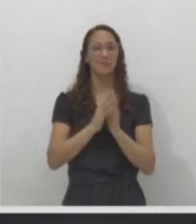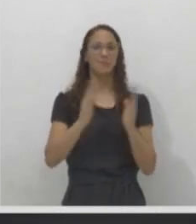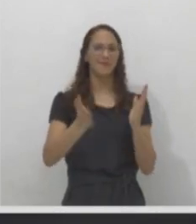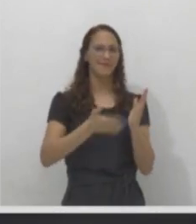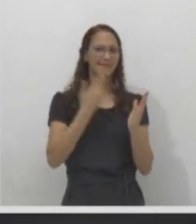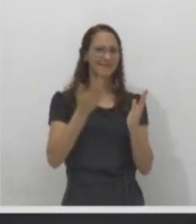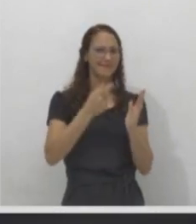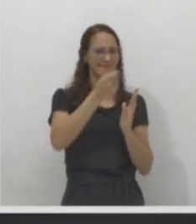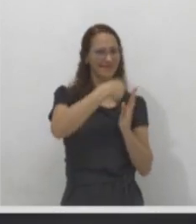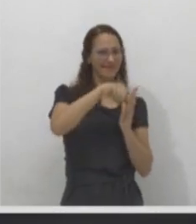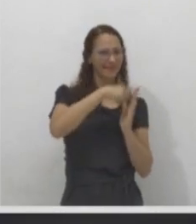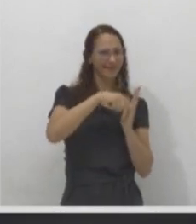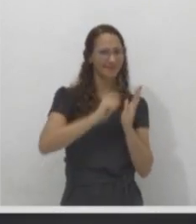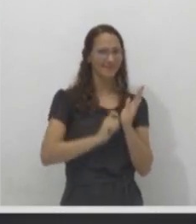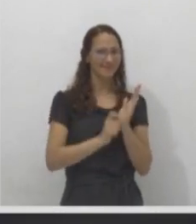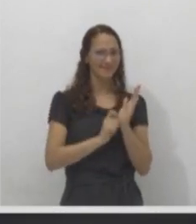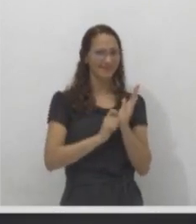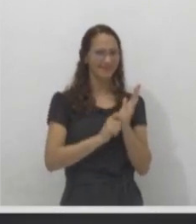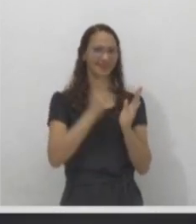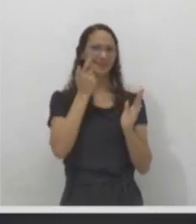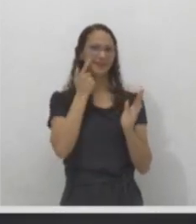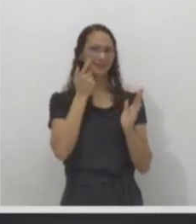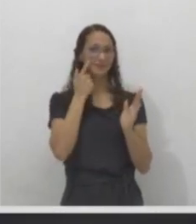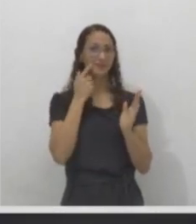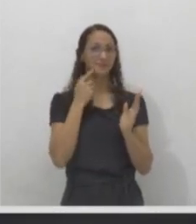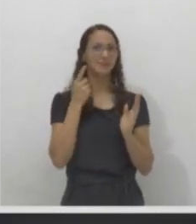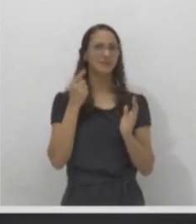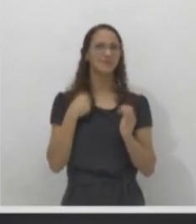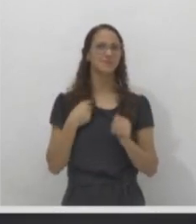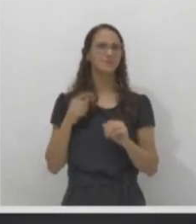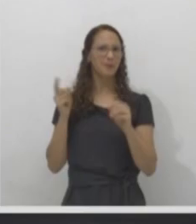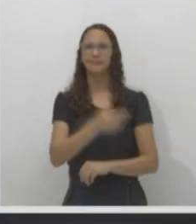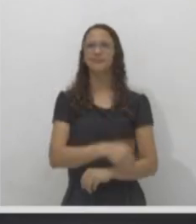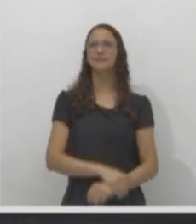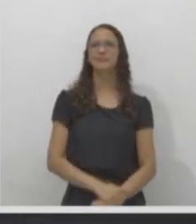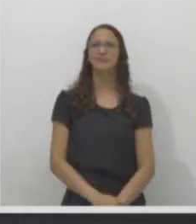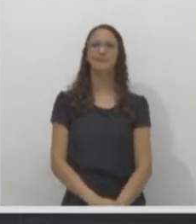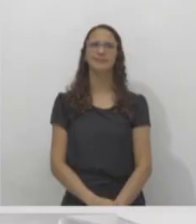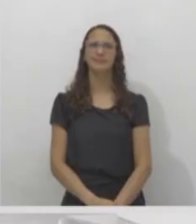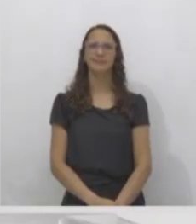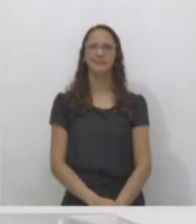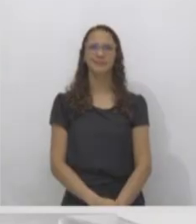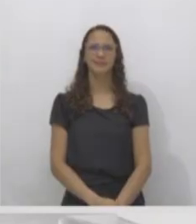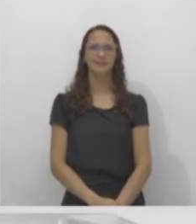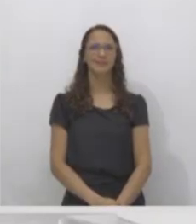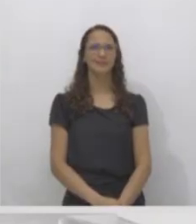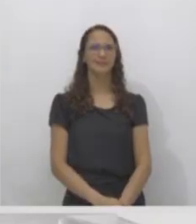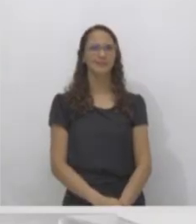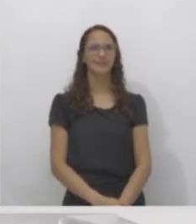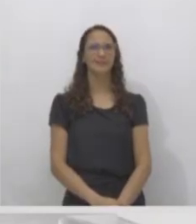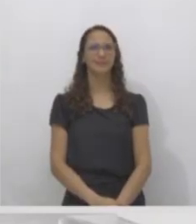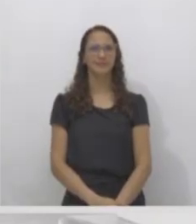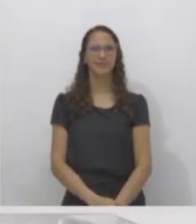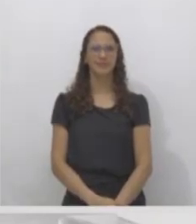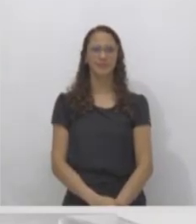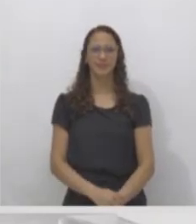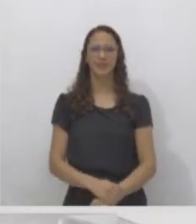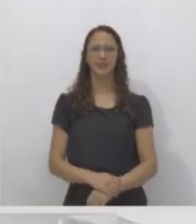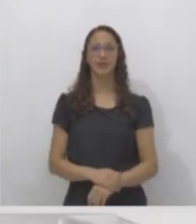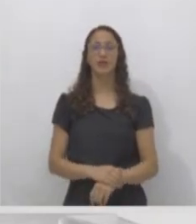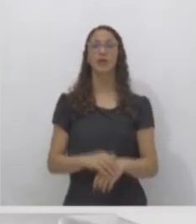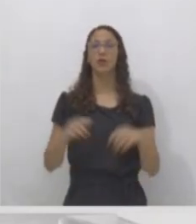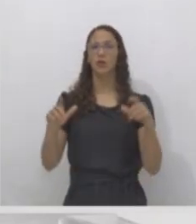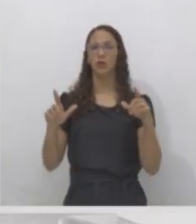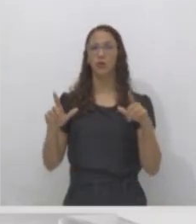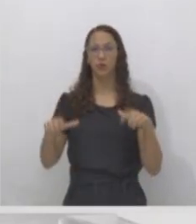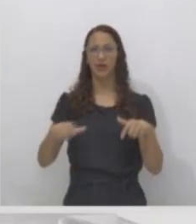seu lápis, a sua borracha e vamos agora para o primeiro desafio. Ananindeua é o segundo município mais